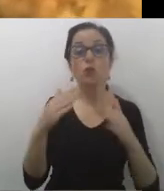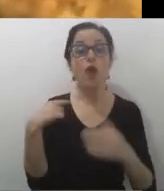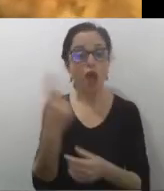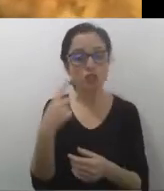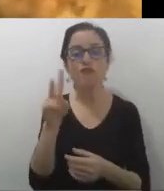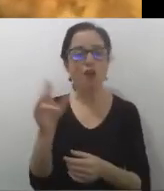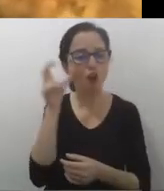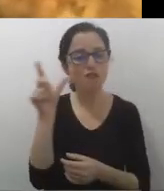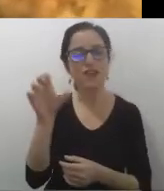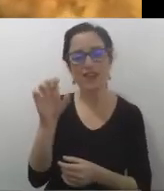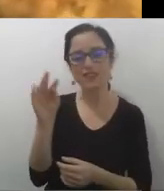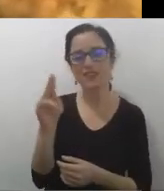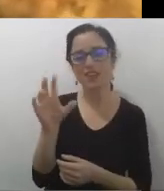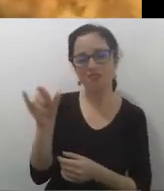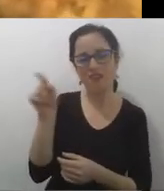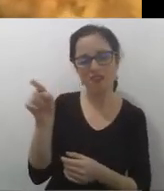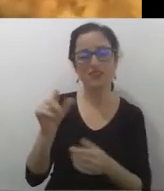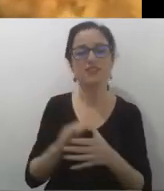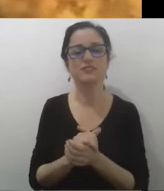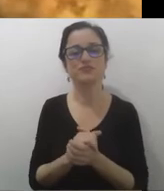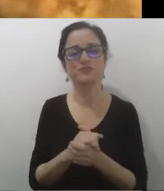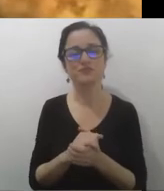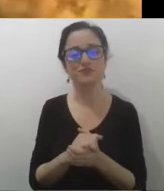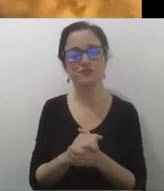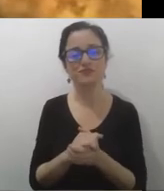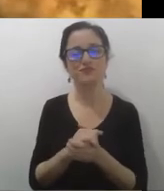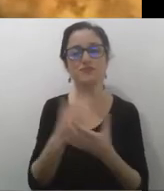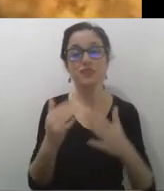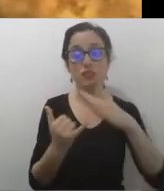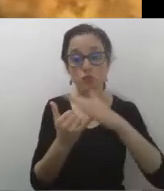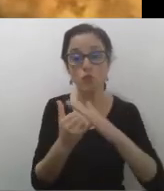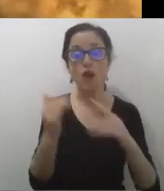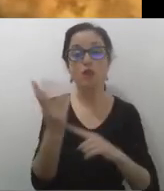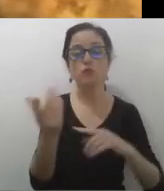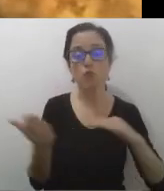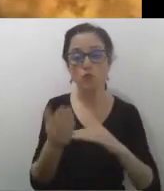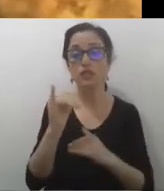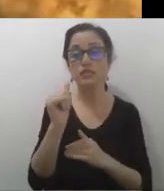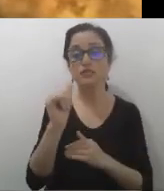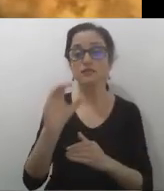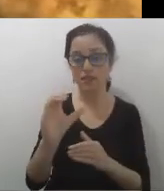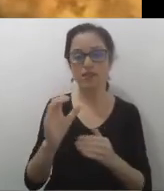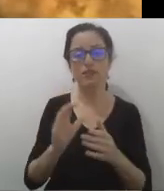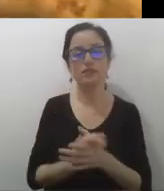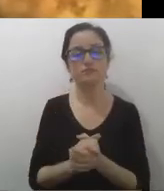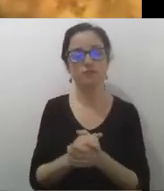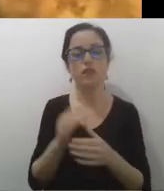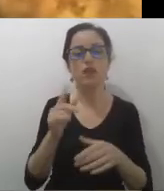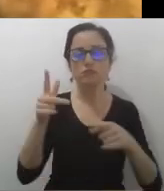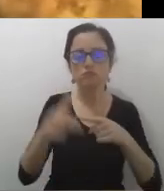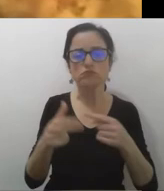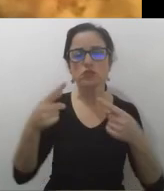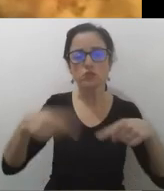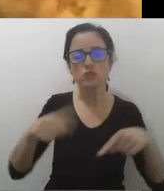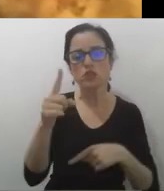da qual a gente vai ouvir muito falar daqui a pouquinho com a Ethel Leon é o Instituto de Arte Contemporânea, o IAC,